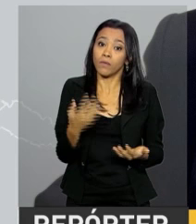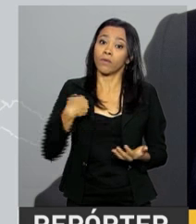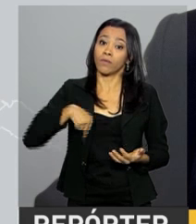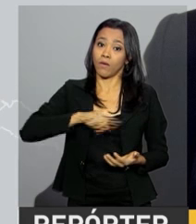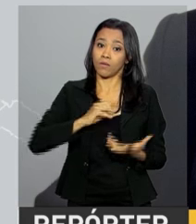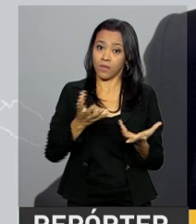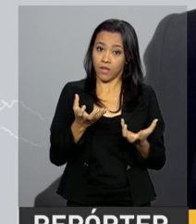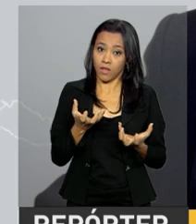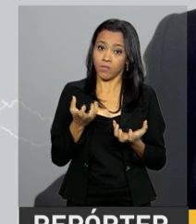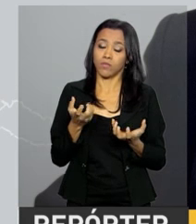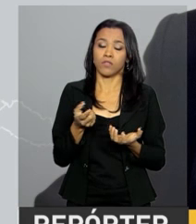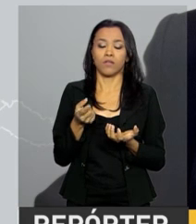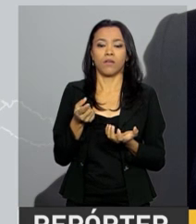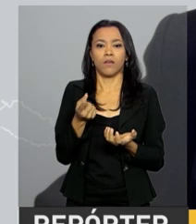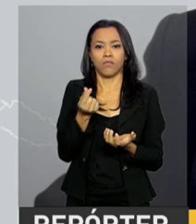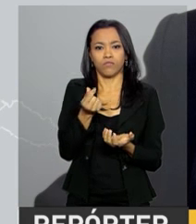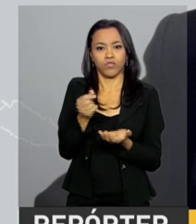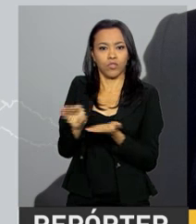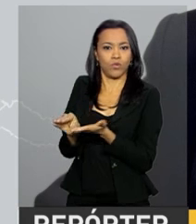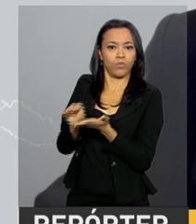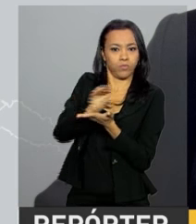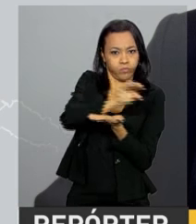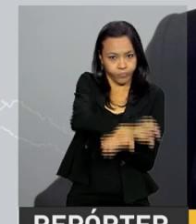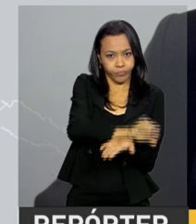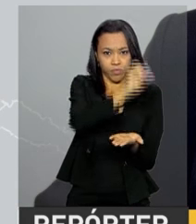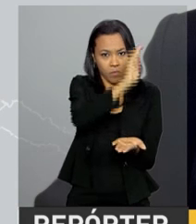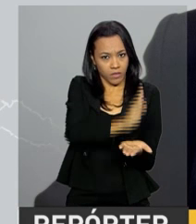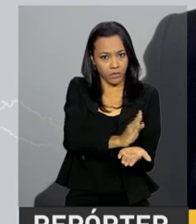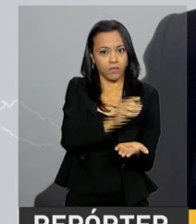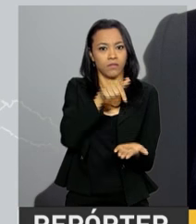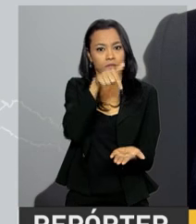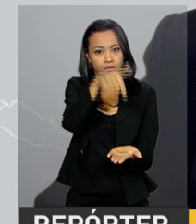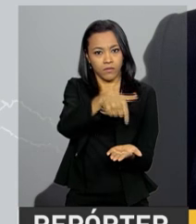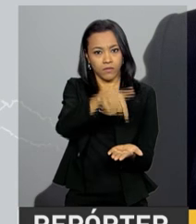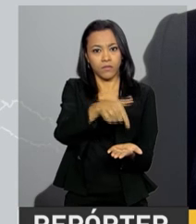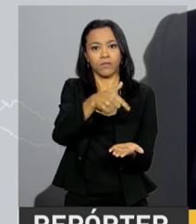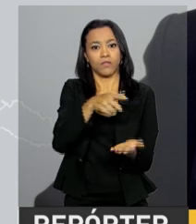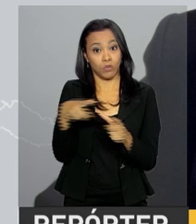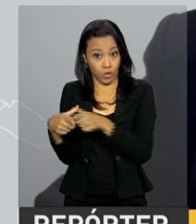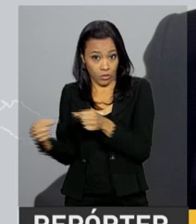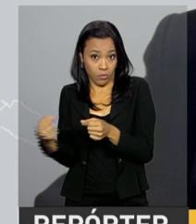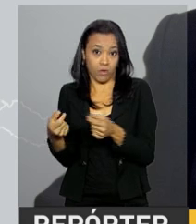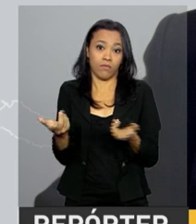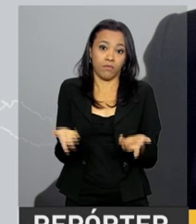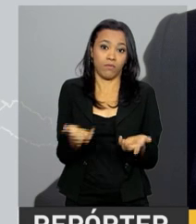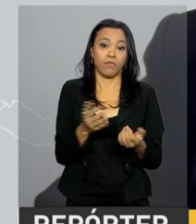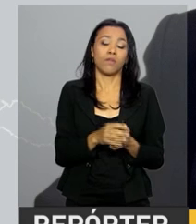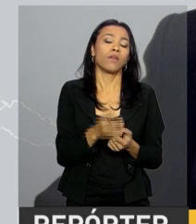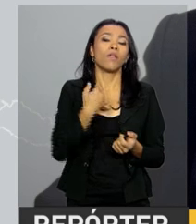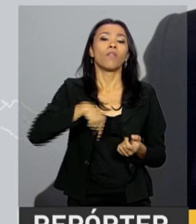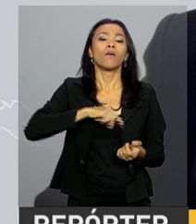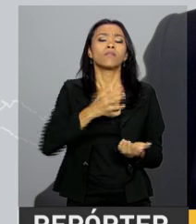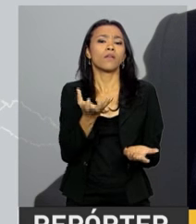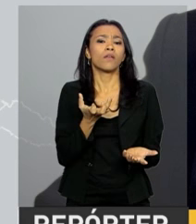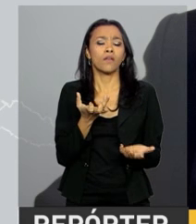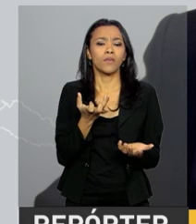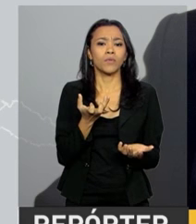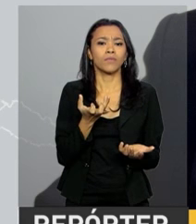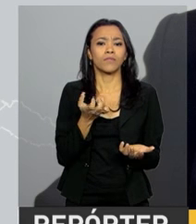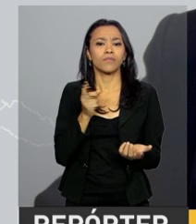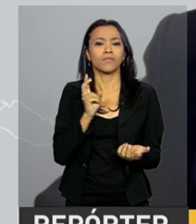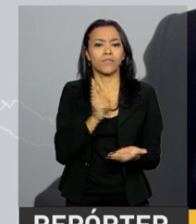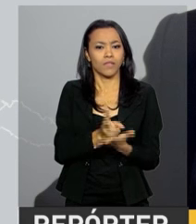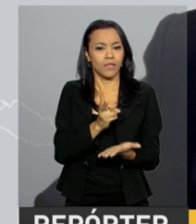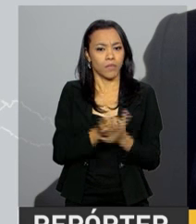o investimento estrangeiro paraná juntamente com o investimento do capital nacional nós queremos preservar